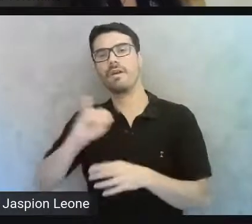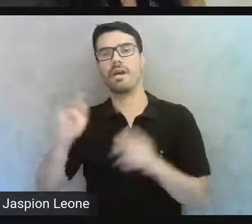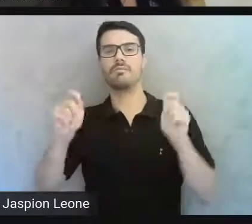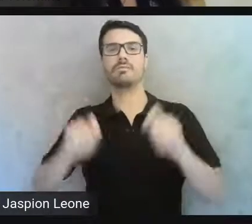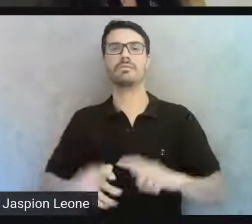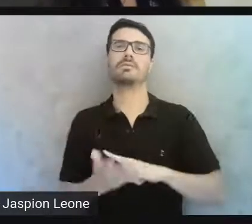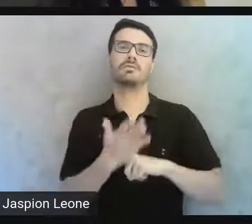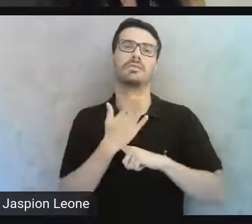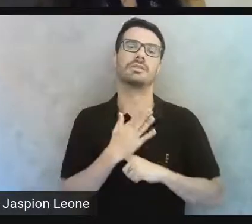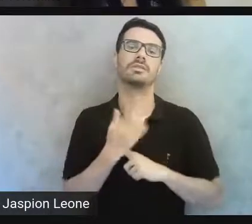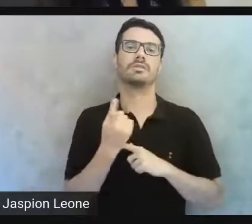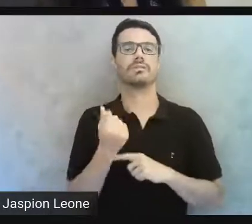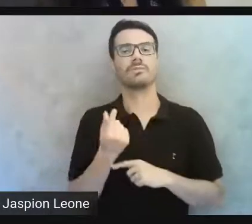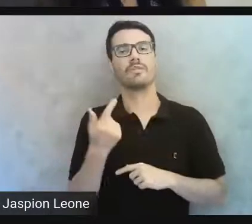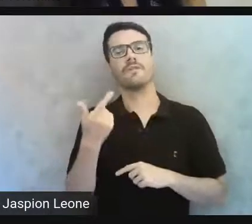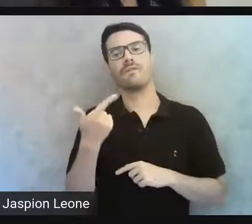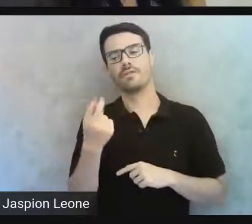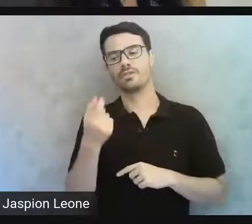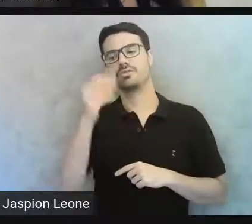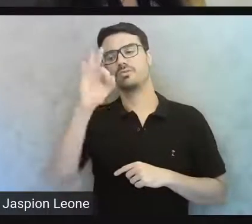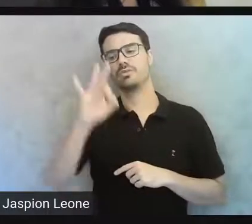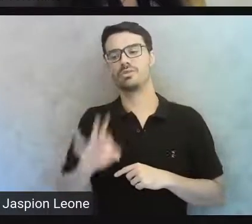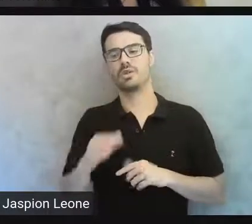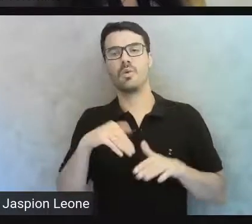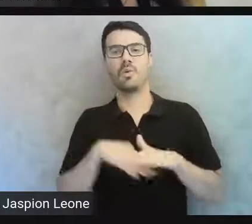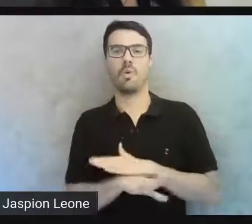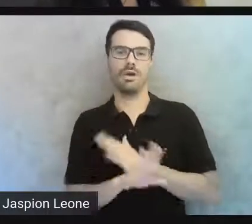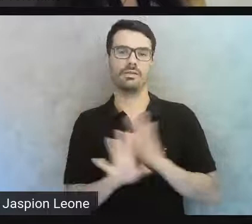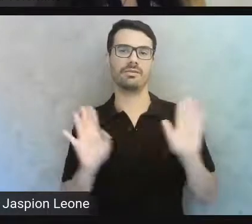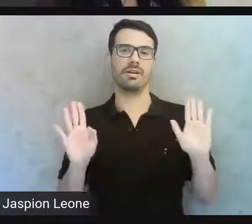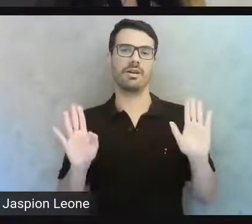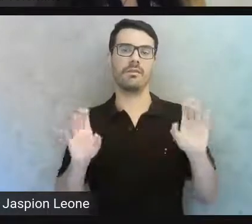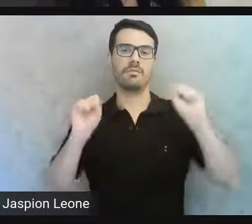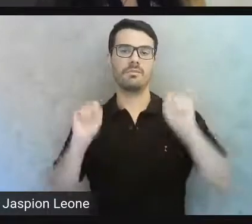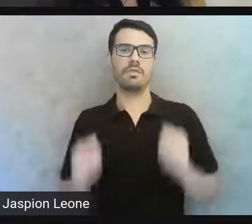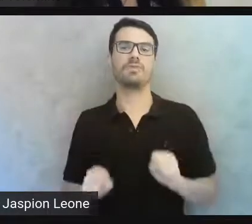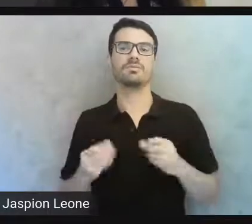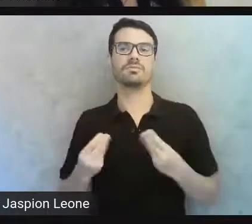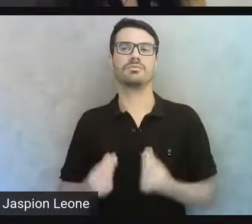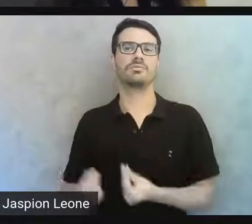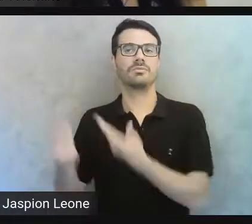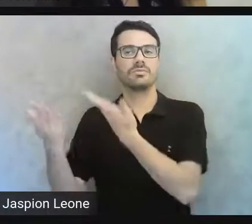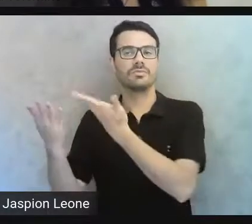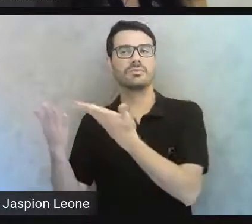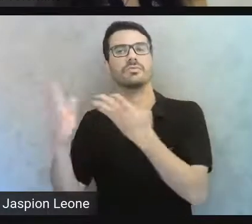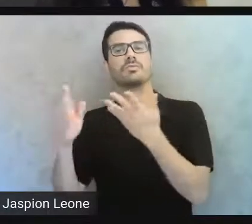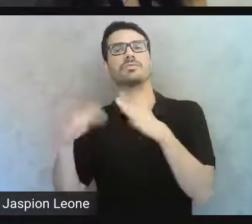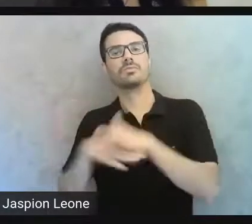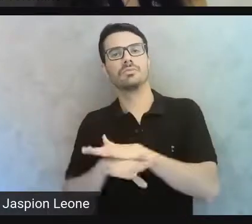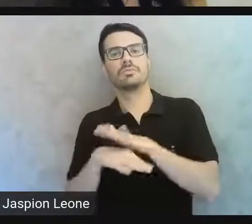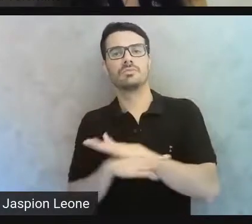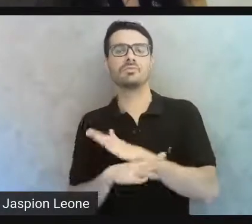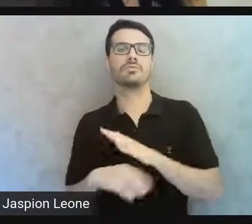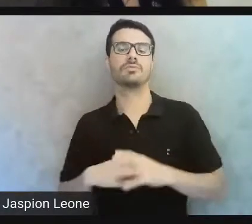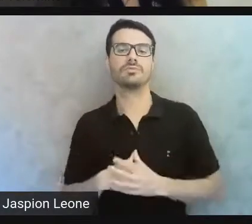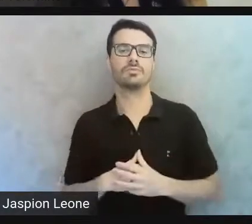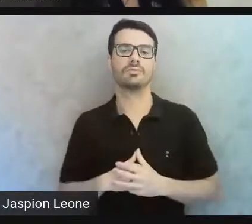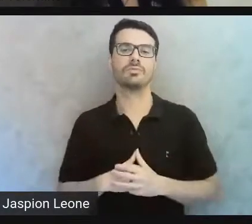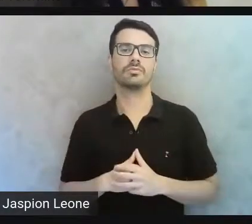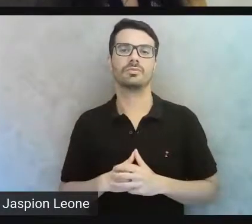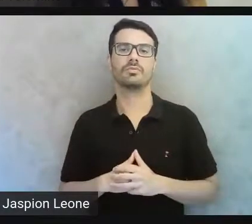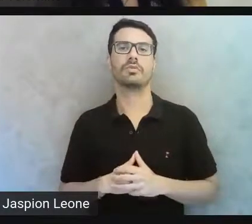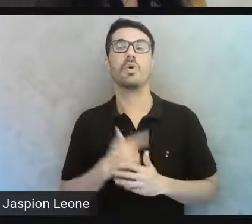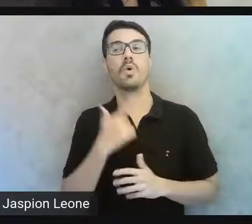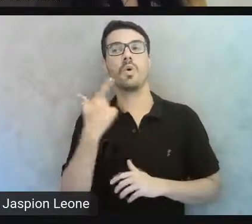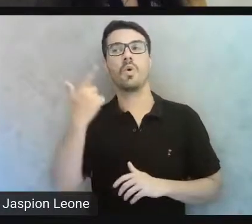mês sobre ali os 20%, que a pessoa pode, de repente, investir pensando nesses objetivos, né, de longo prazo. Uma